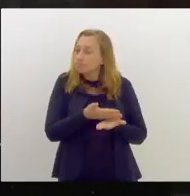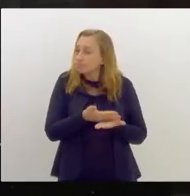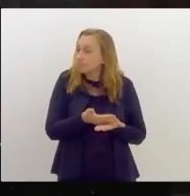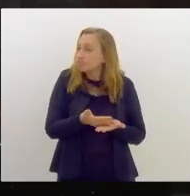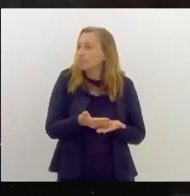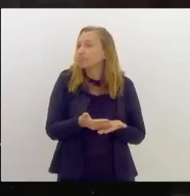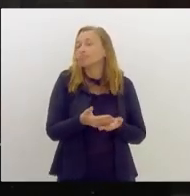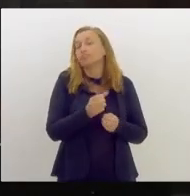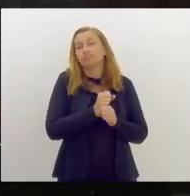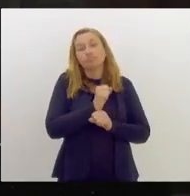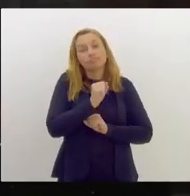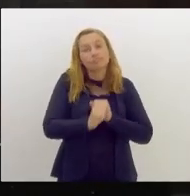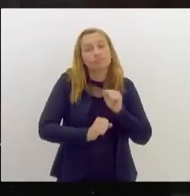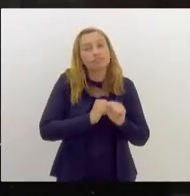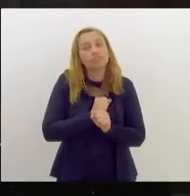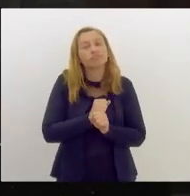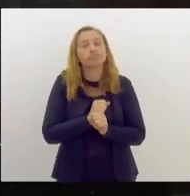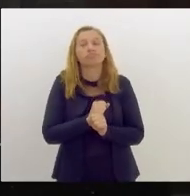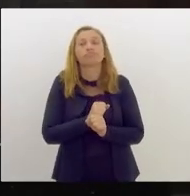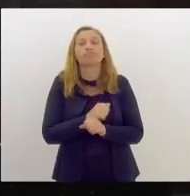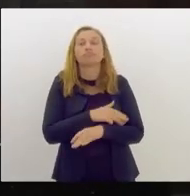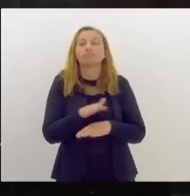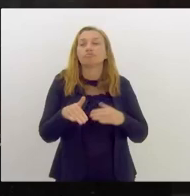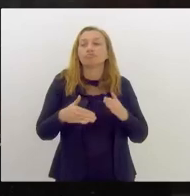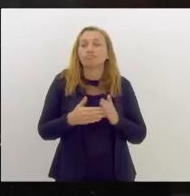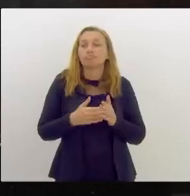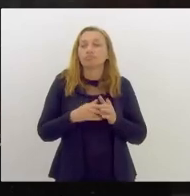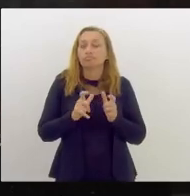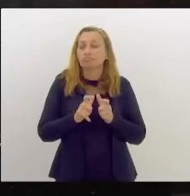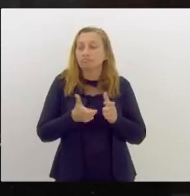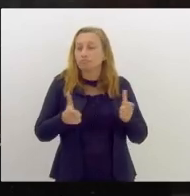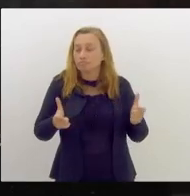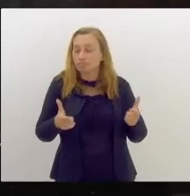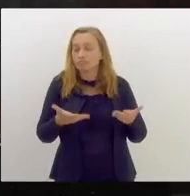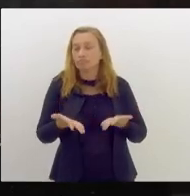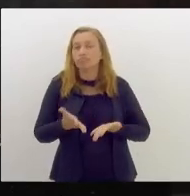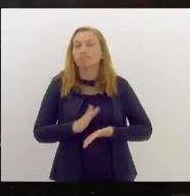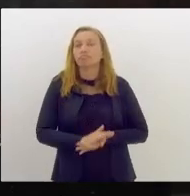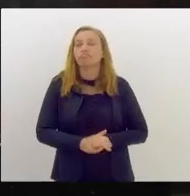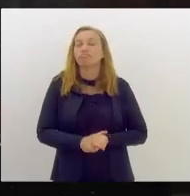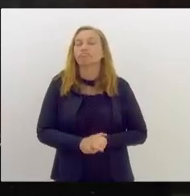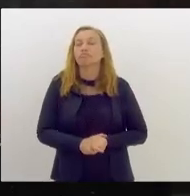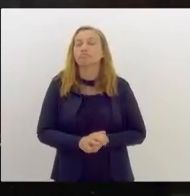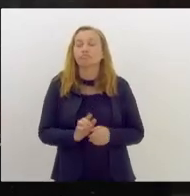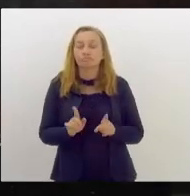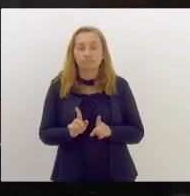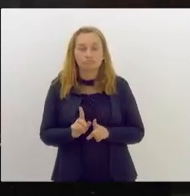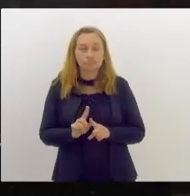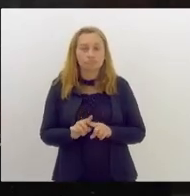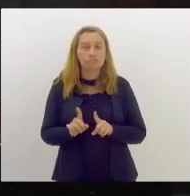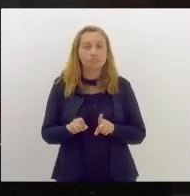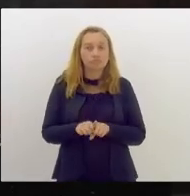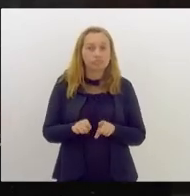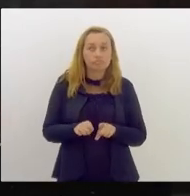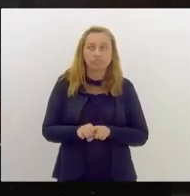a anualidade em toda a sua abrangência mas tem ainda aquilo que nós chamamos